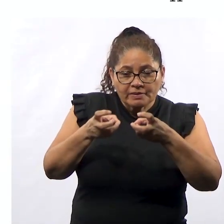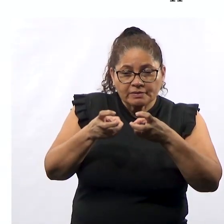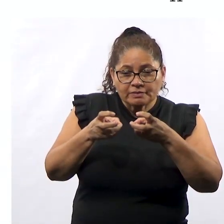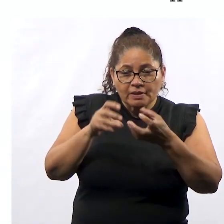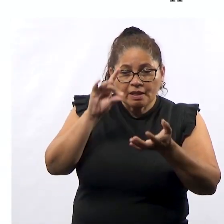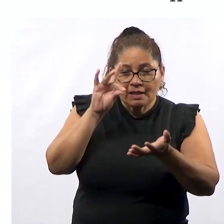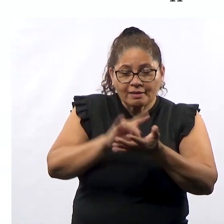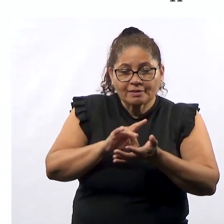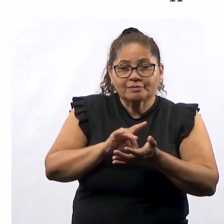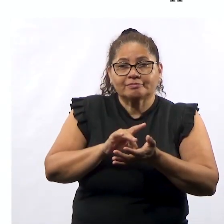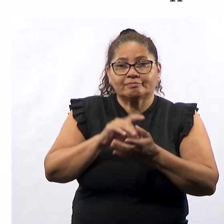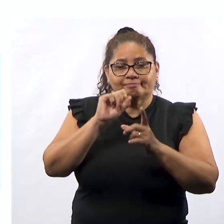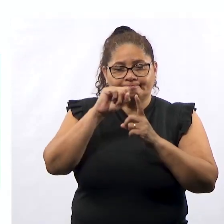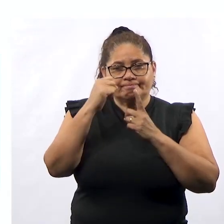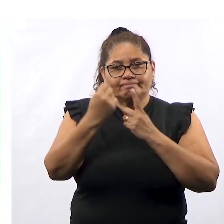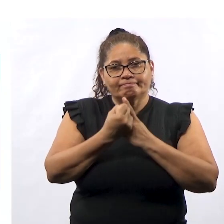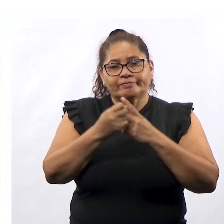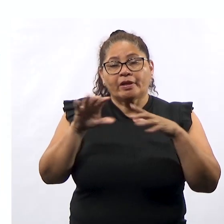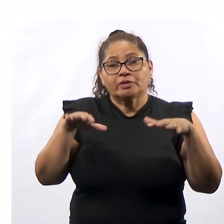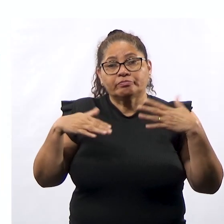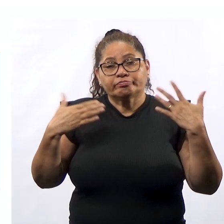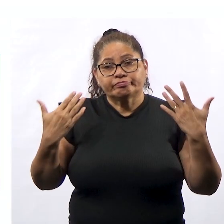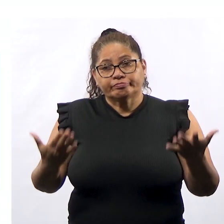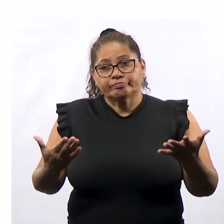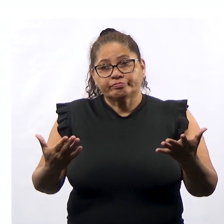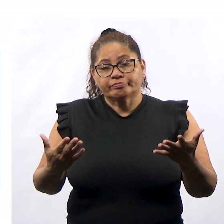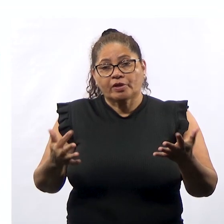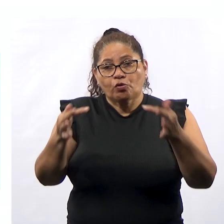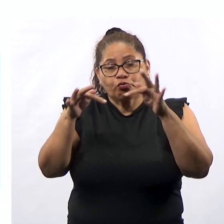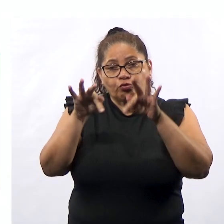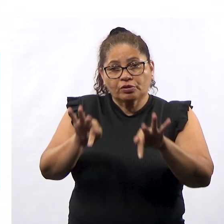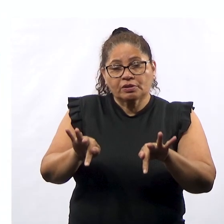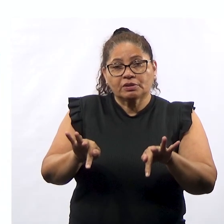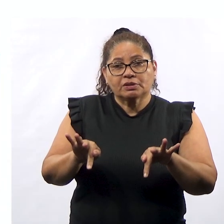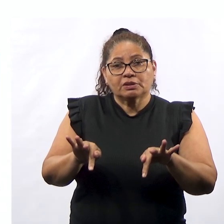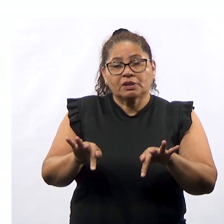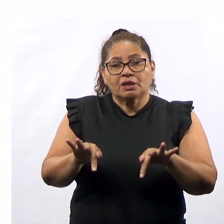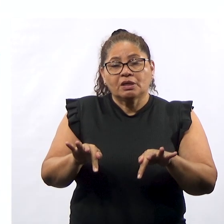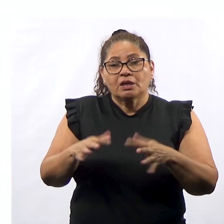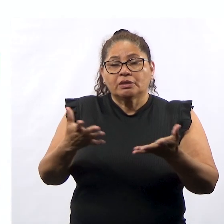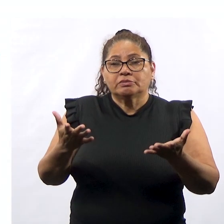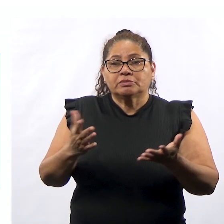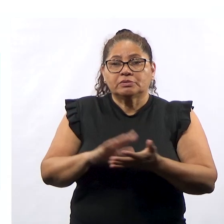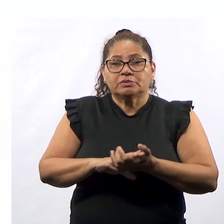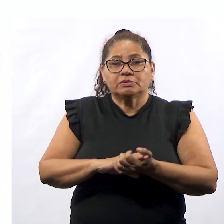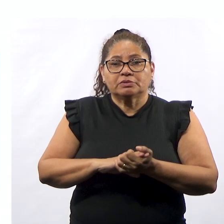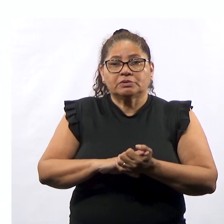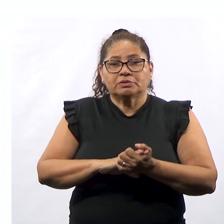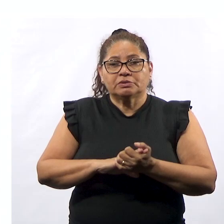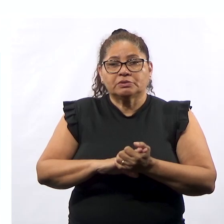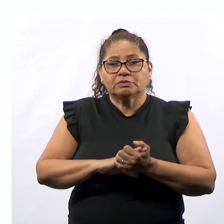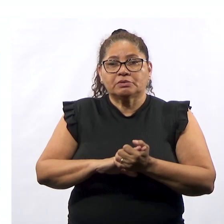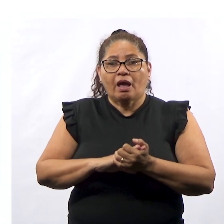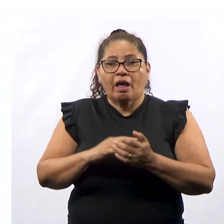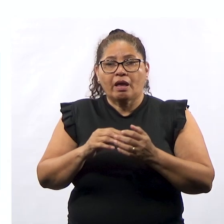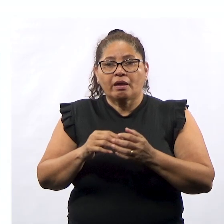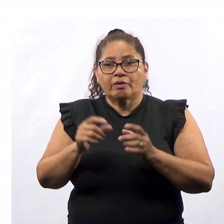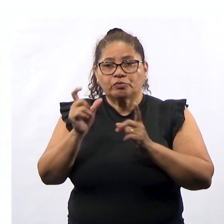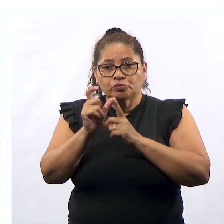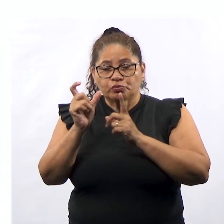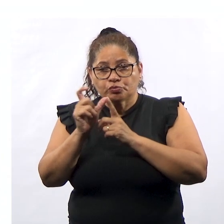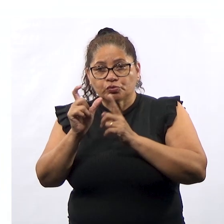identificação com as realidades sociais. Então, finalizando, deixo aqui uma frase de